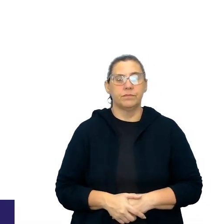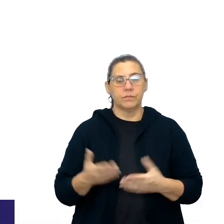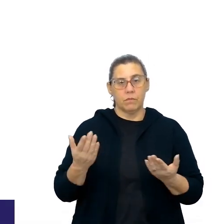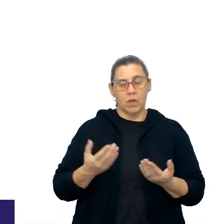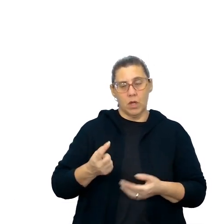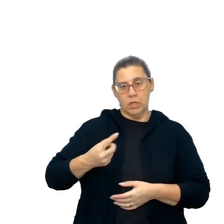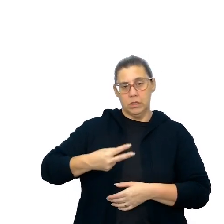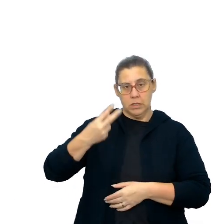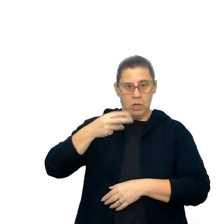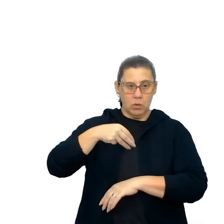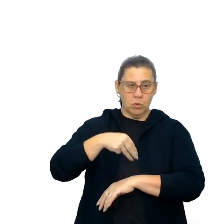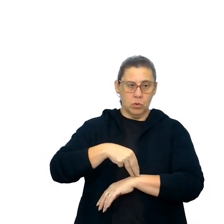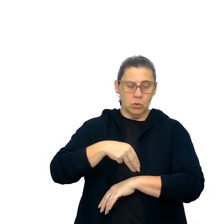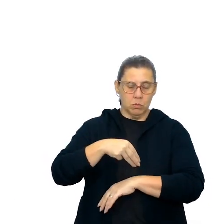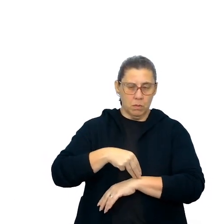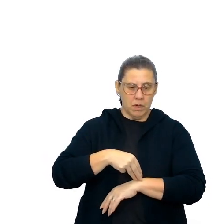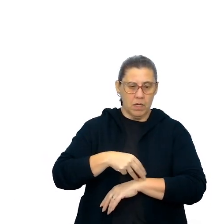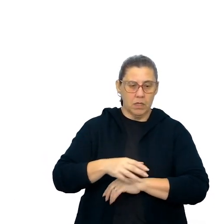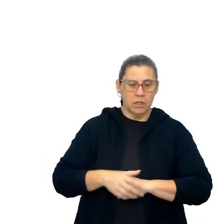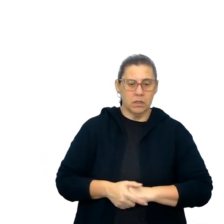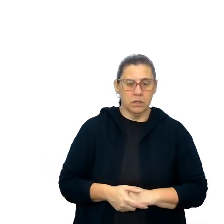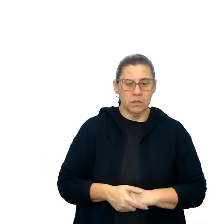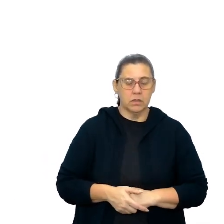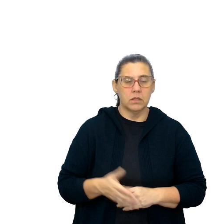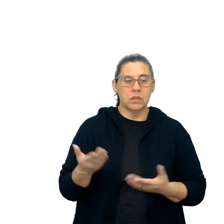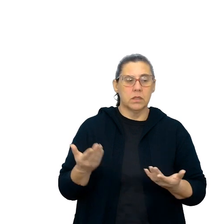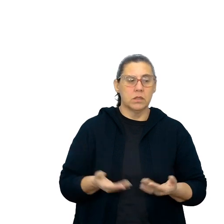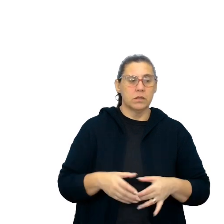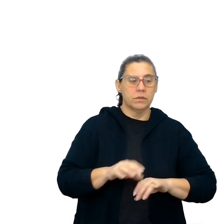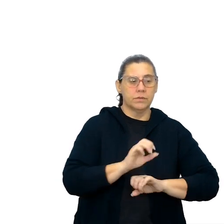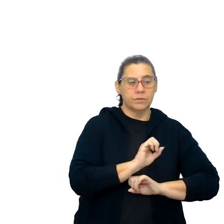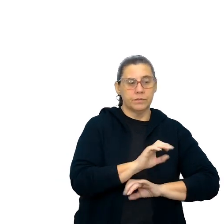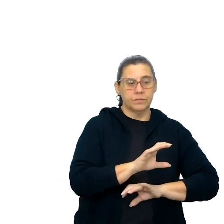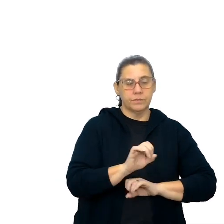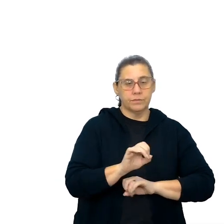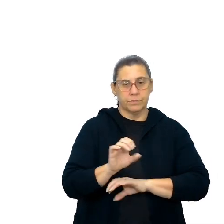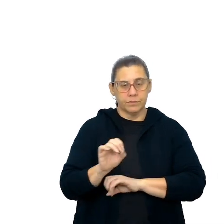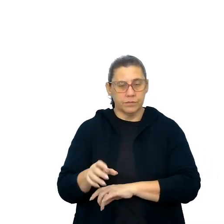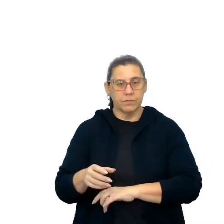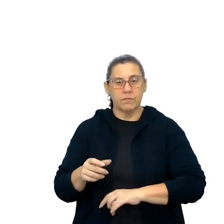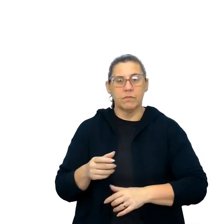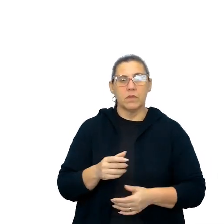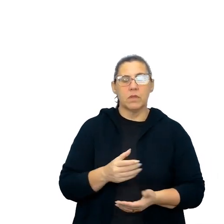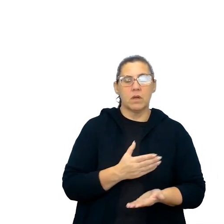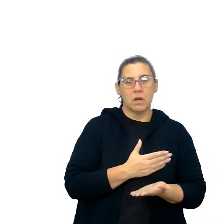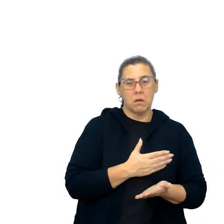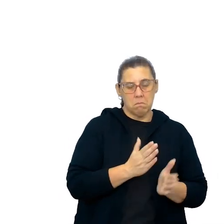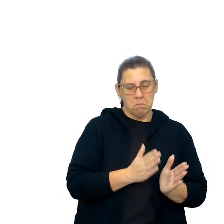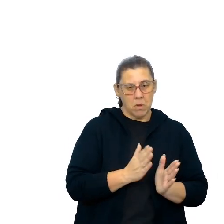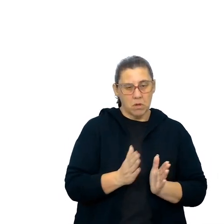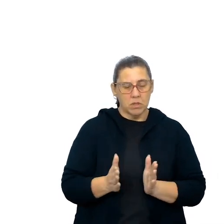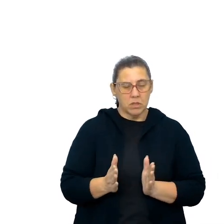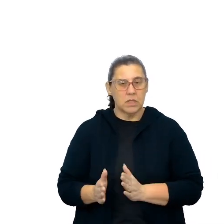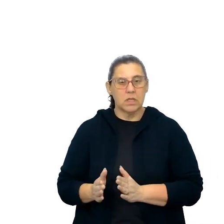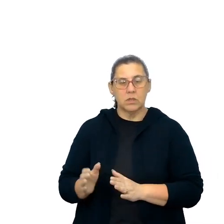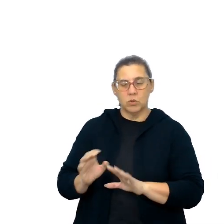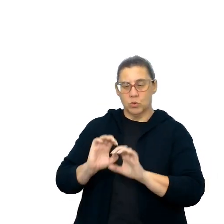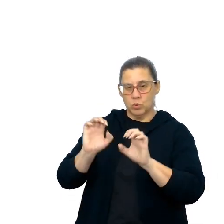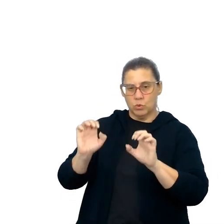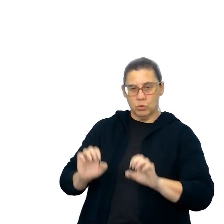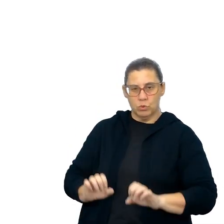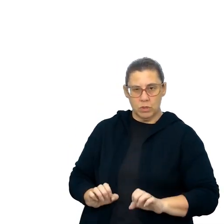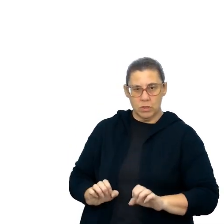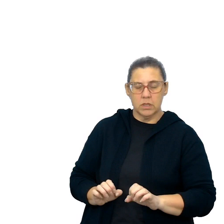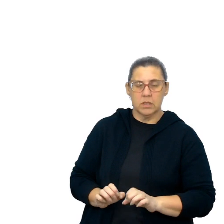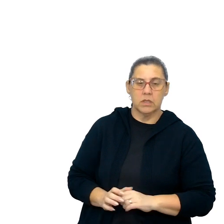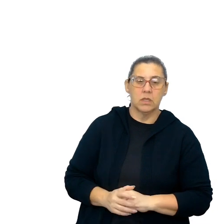nosso segundo momento e vamos aqui trabalhar, né, o processo de estruturação do raciocínio lógico,